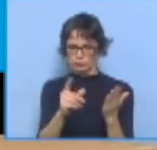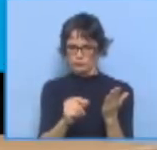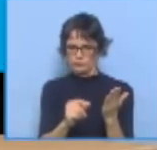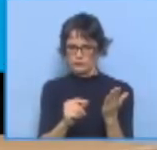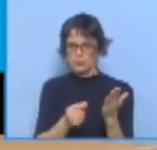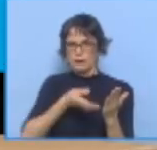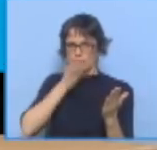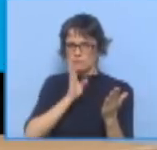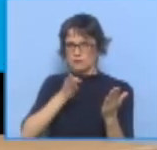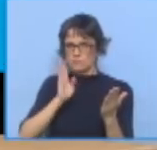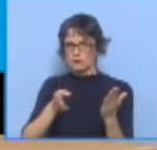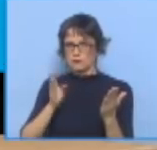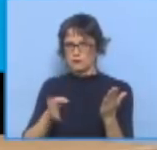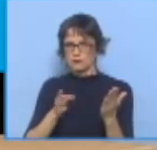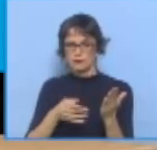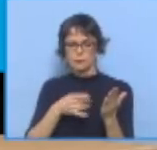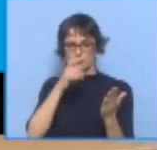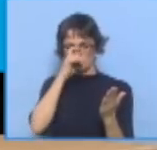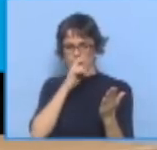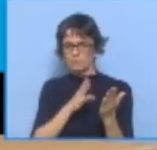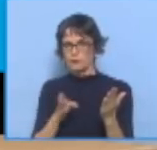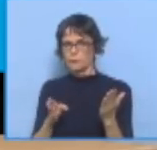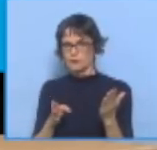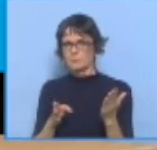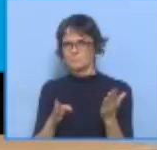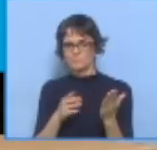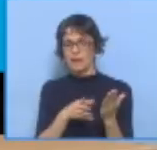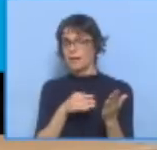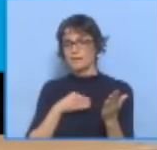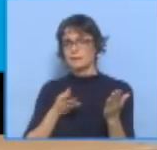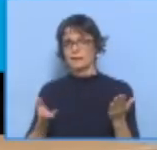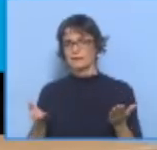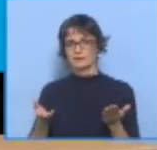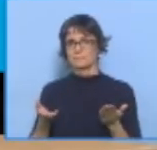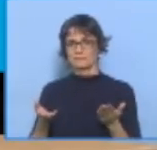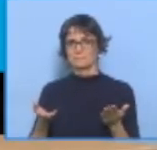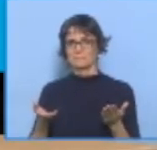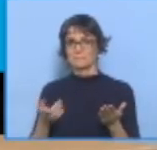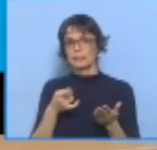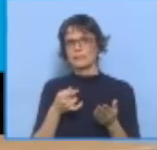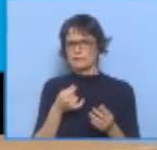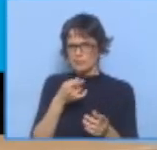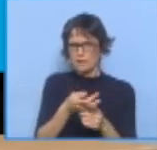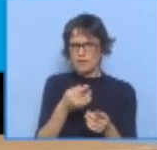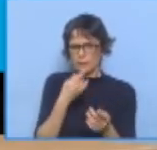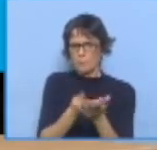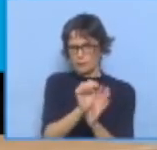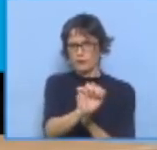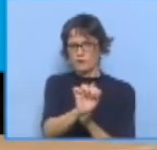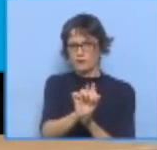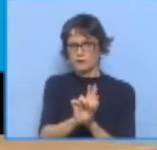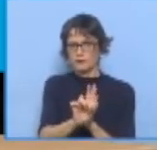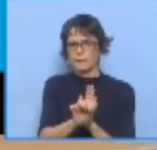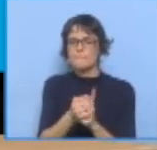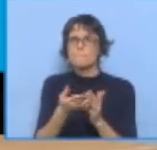poucos e aceitar, eventualmente, e essa é a proposta que é feita. Embora na